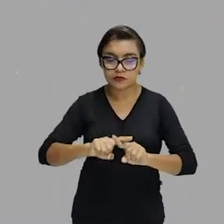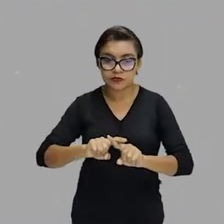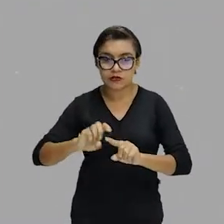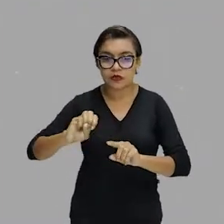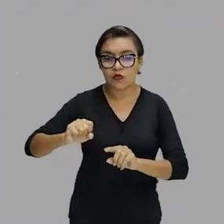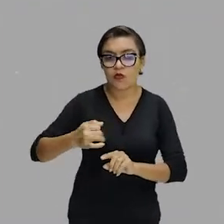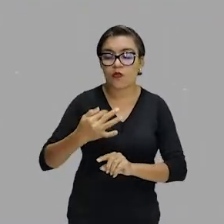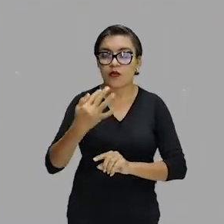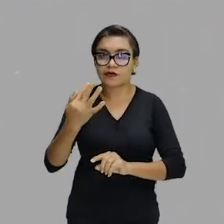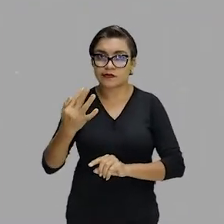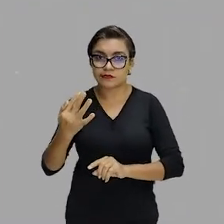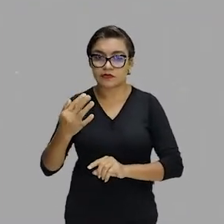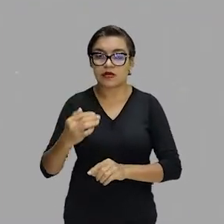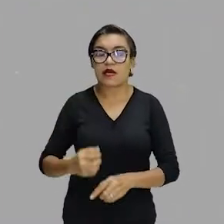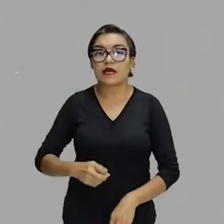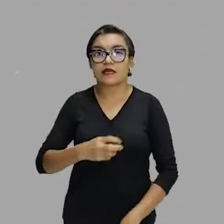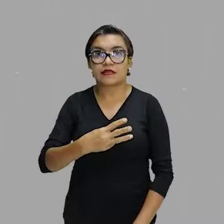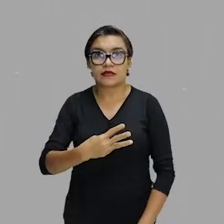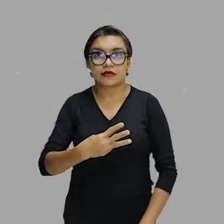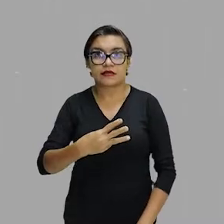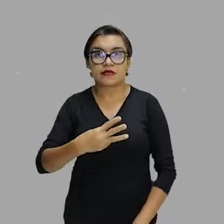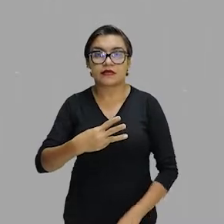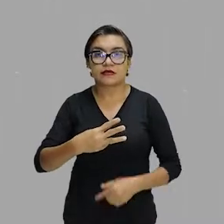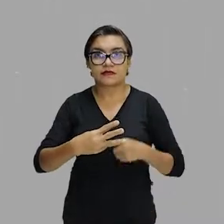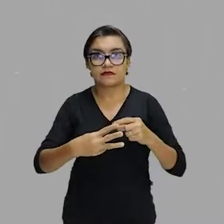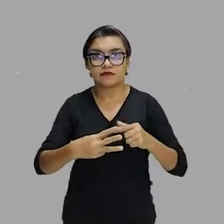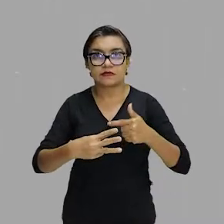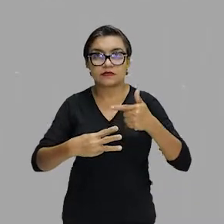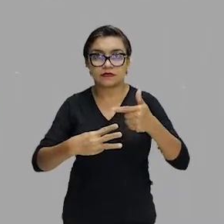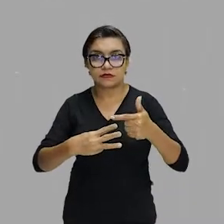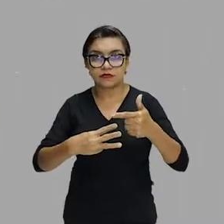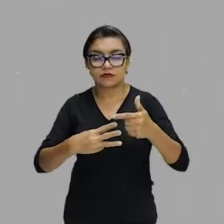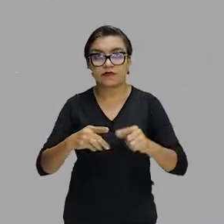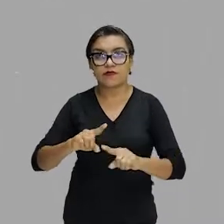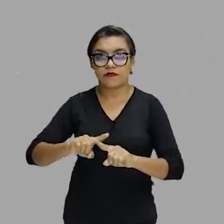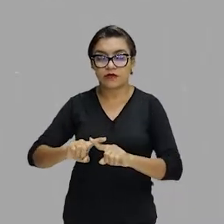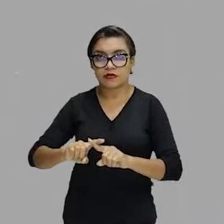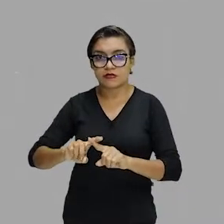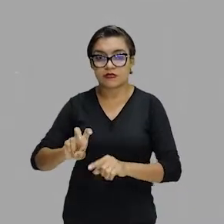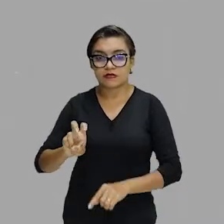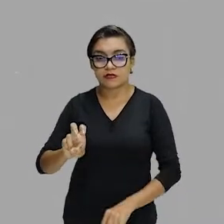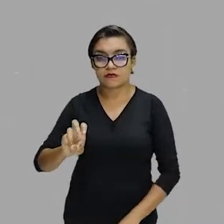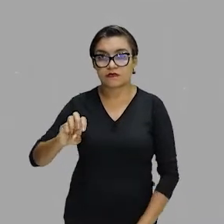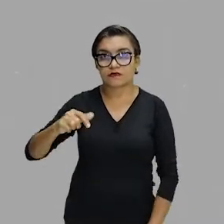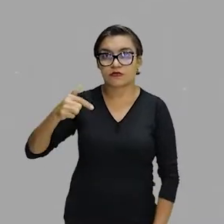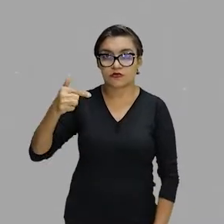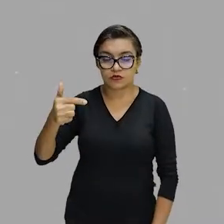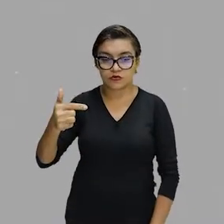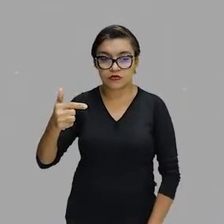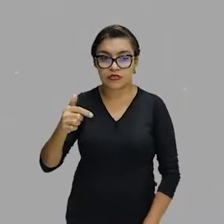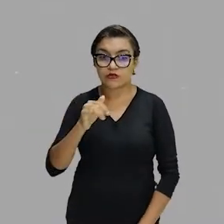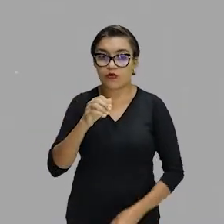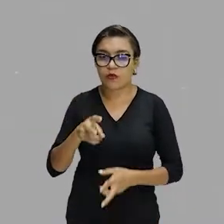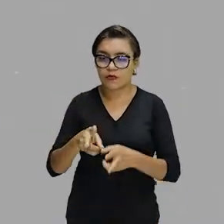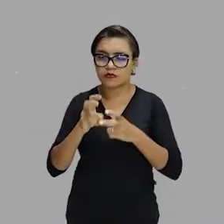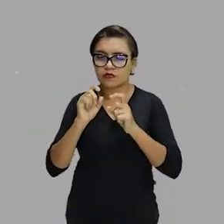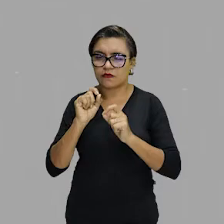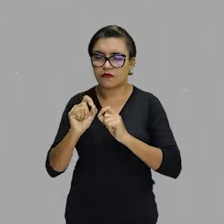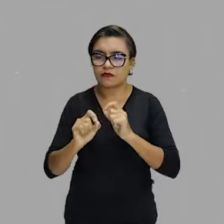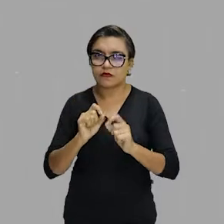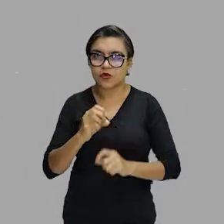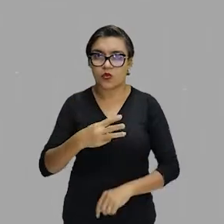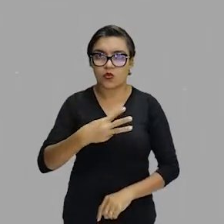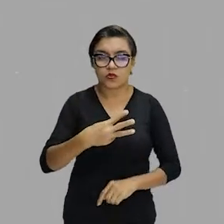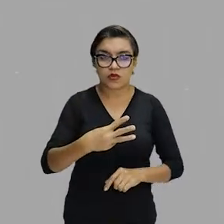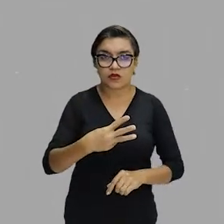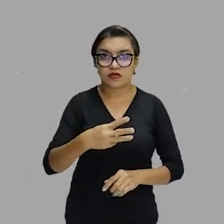eu tenho 3 vezes 5 vezes 3 vezes 5. Observa que o 3 aparece 2 vezes, por isso a presença